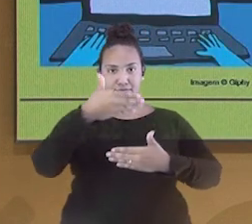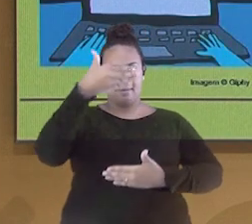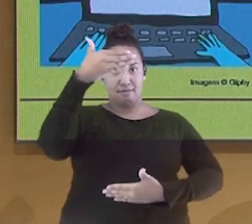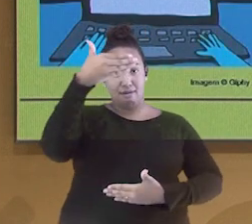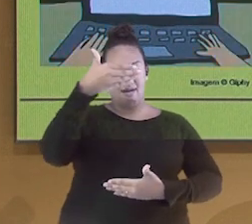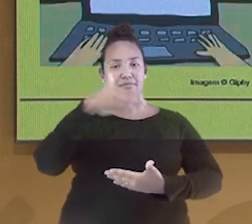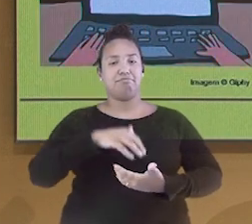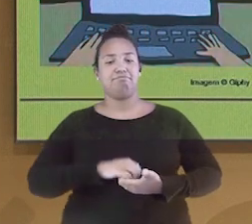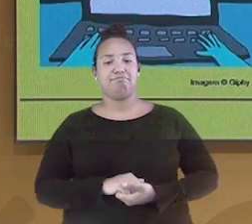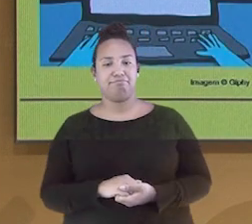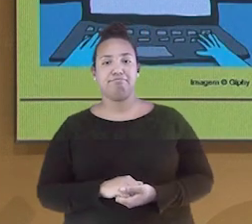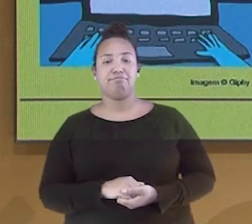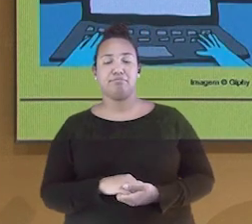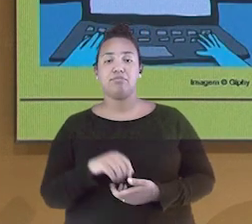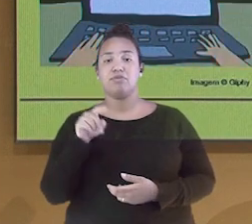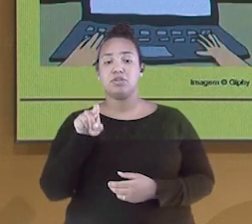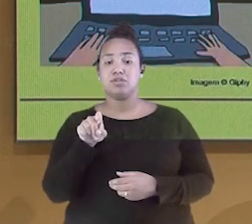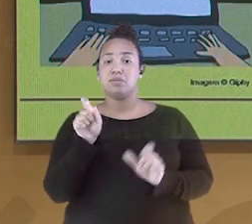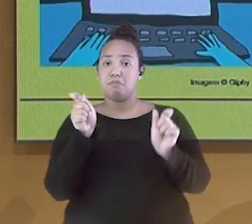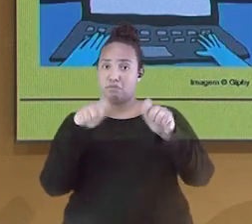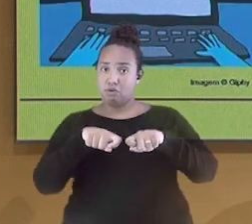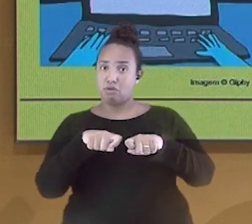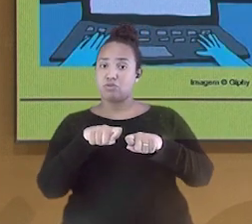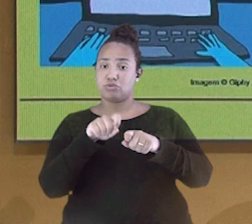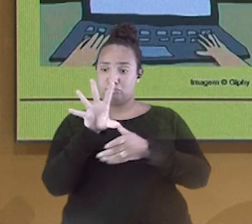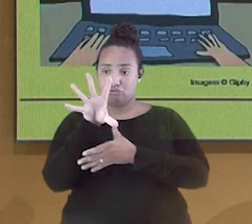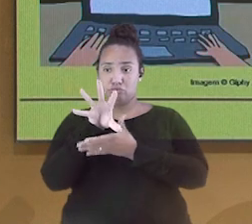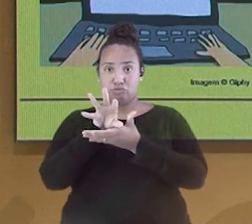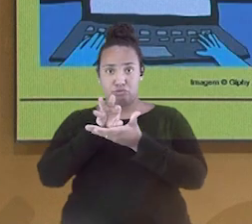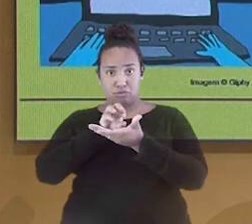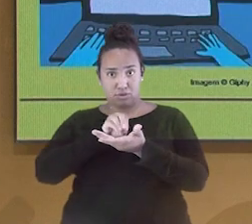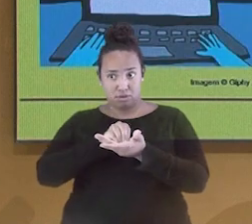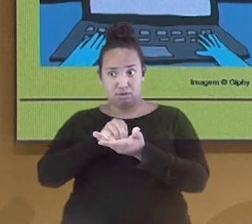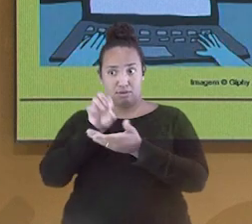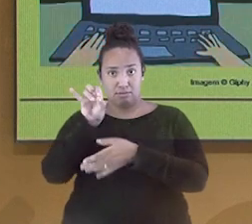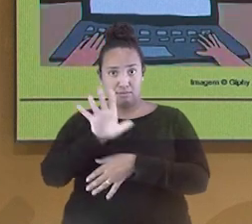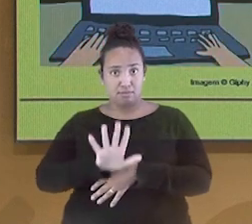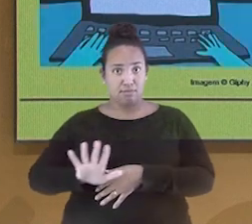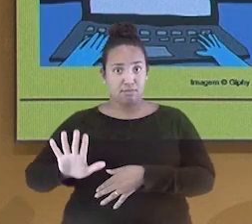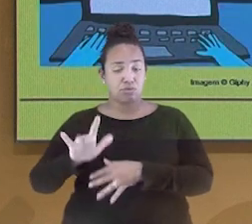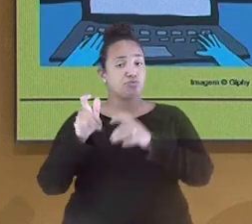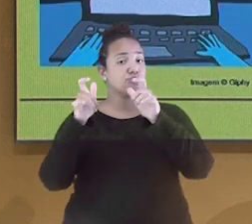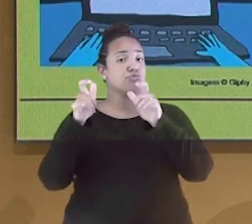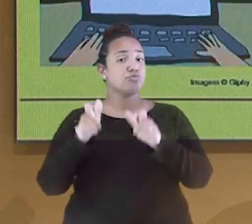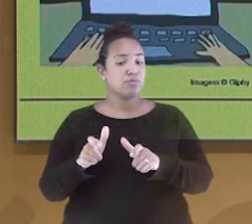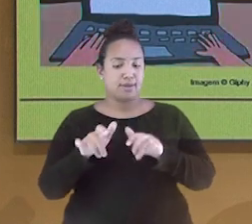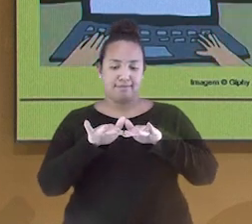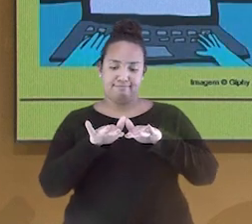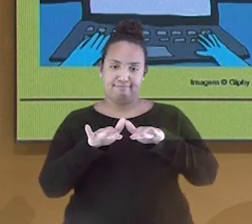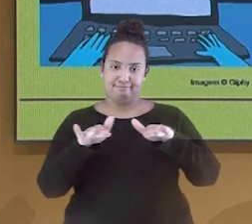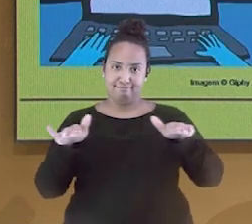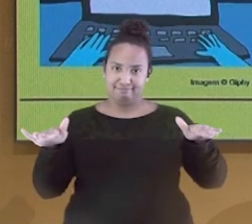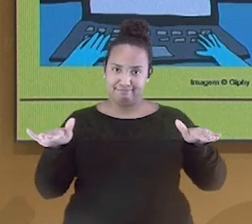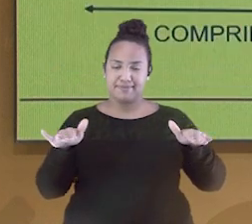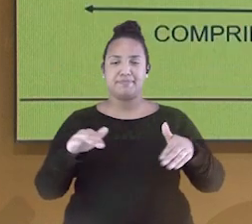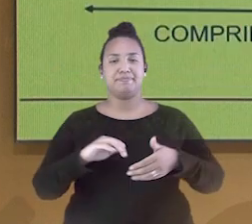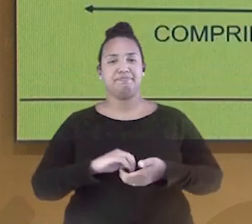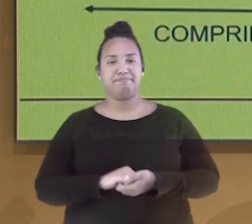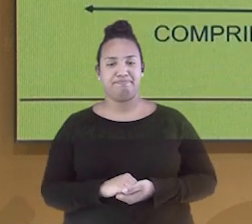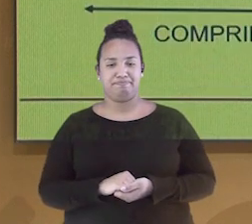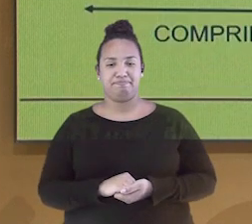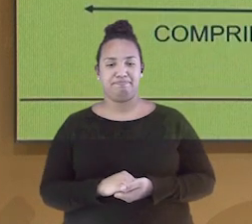você só consegue produzir uma figura plana no local plano, que tem superfícies planas. Vamos agora,